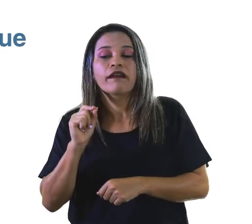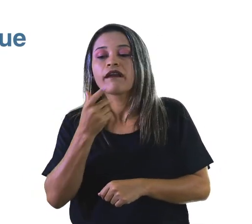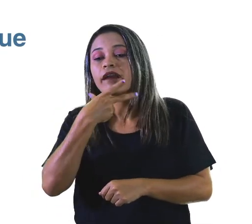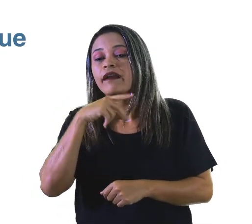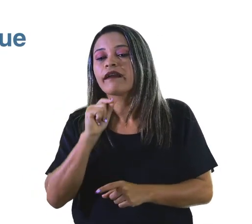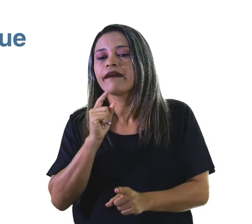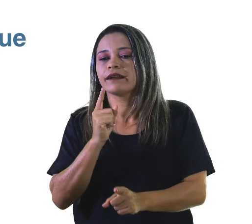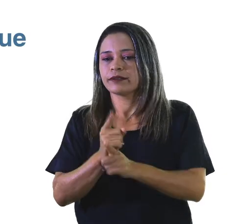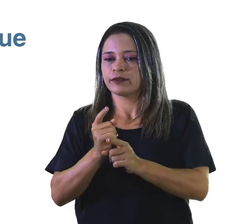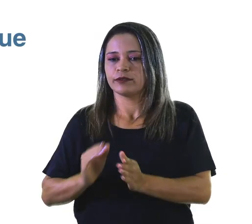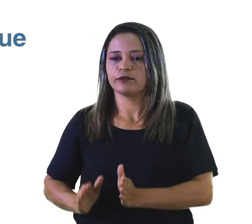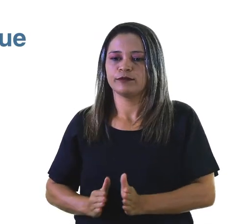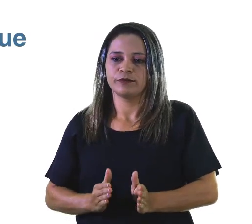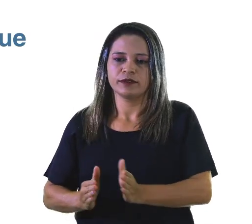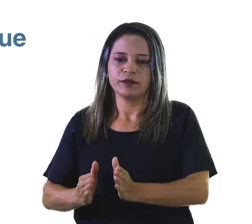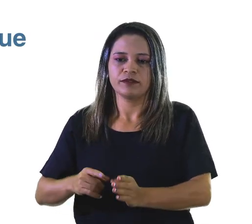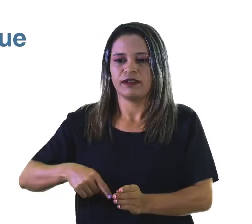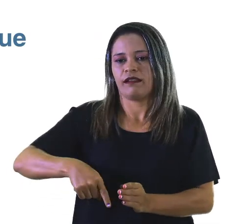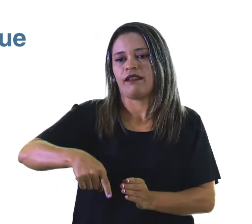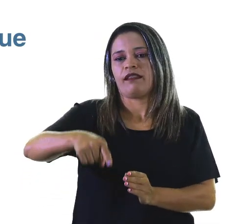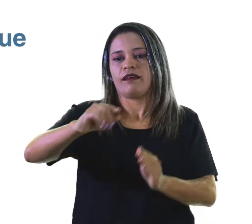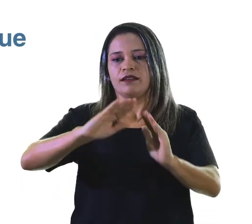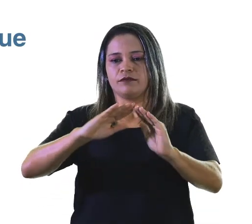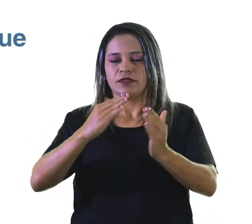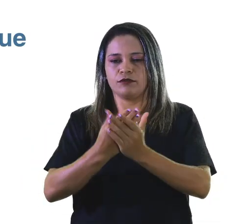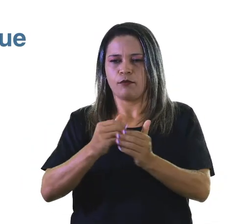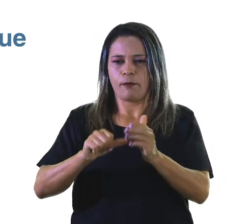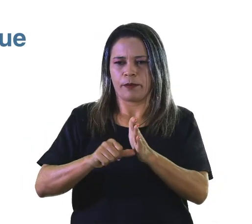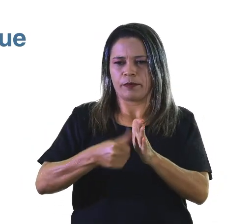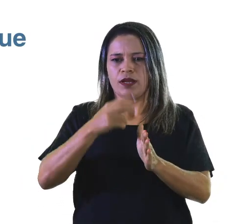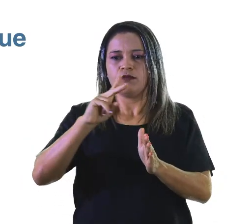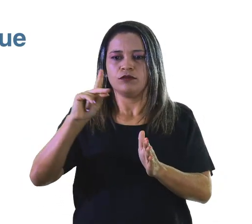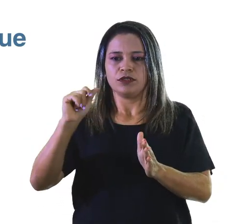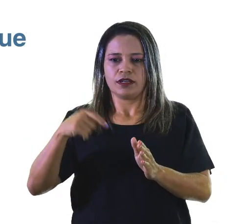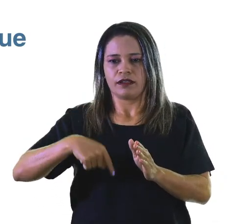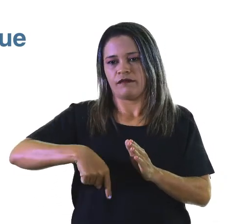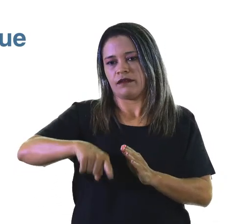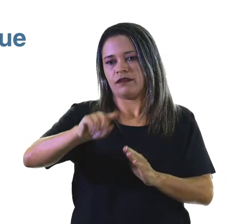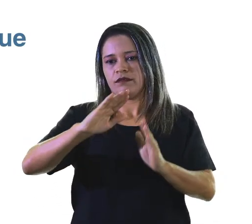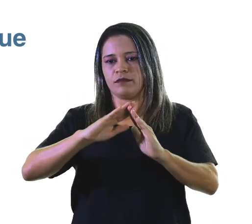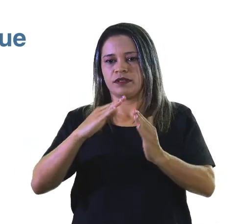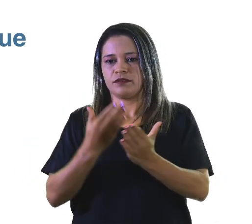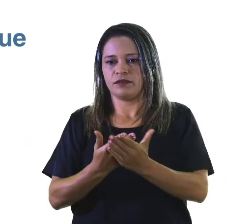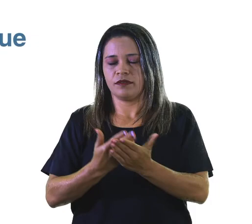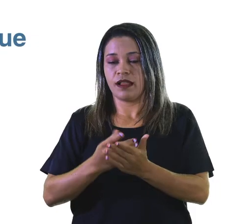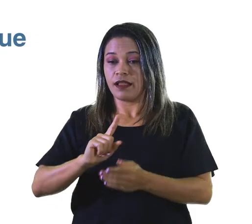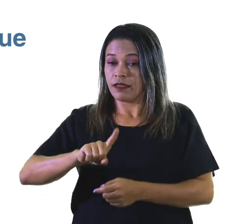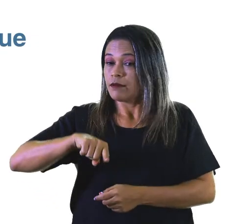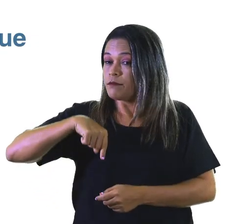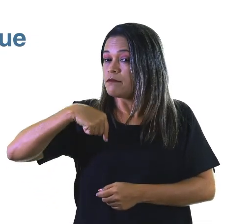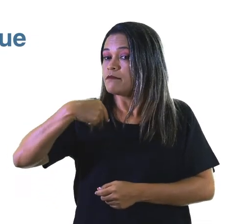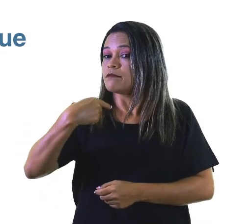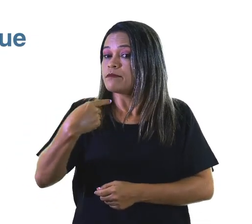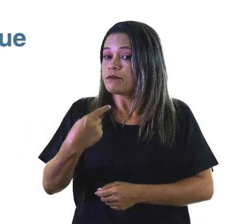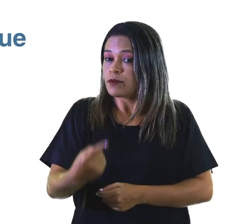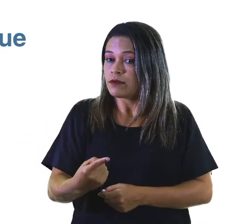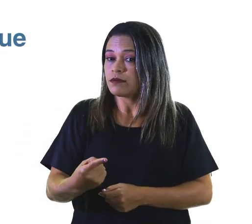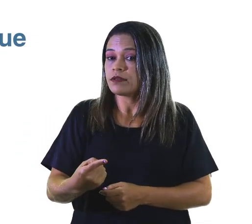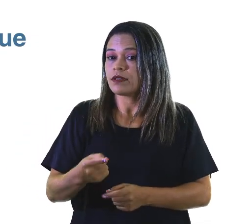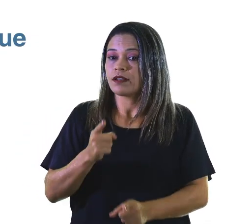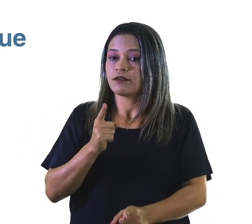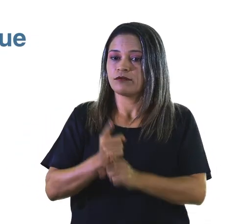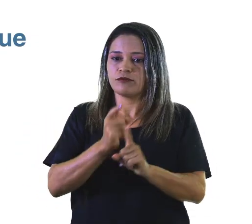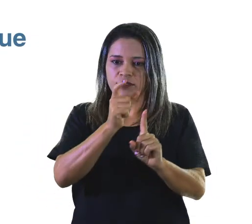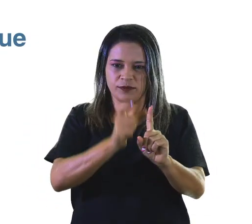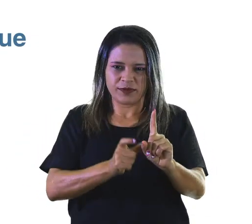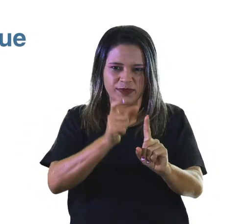encontrou no caminho quando ele estava indo para a escola, no primeiro dia que ele ia para a escola? E aí, depois que ele encontrou essas personagens, o